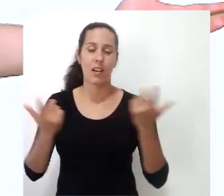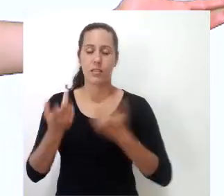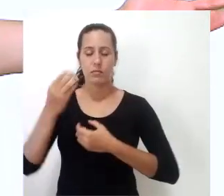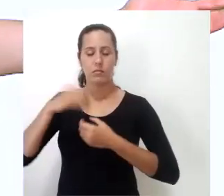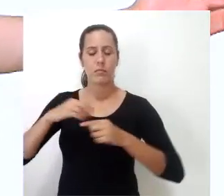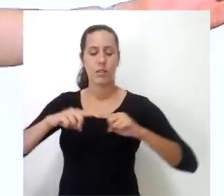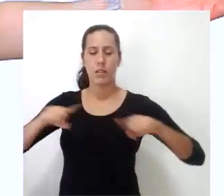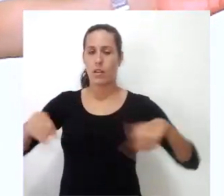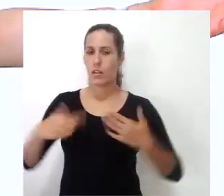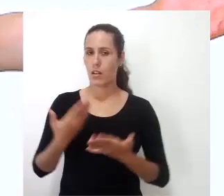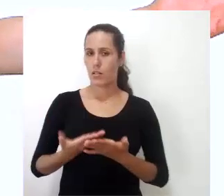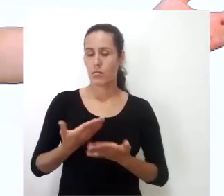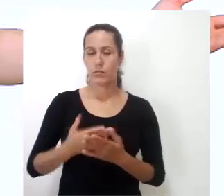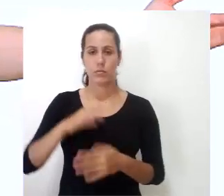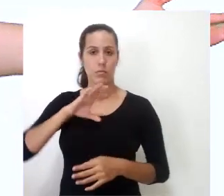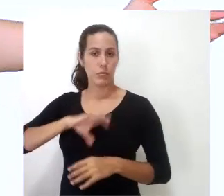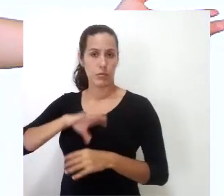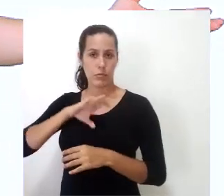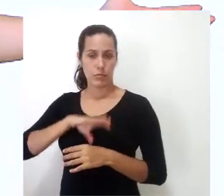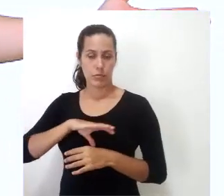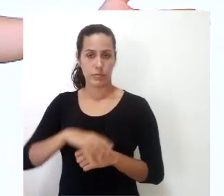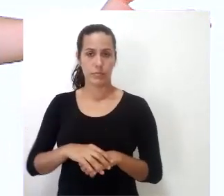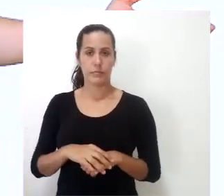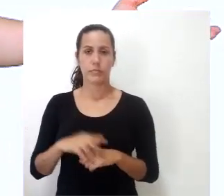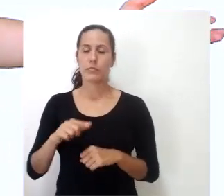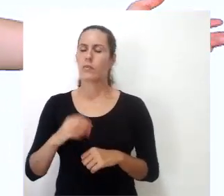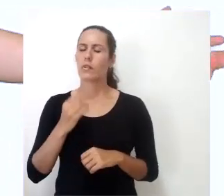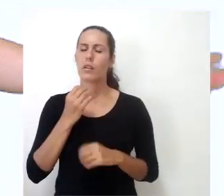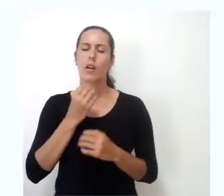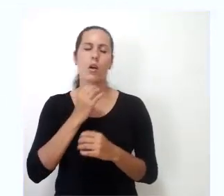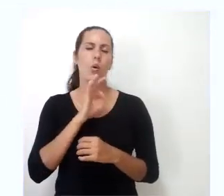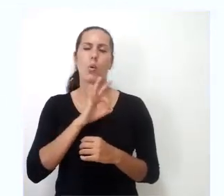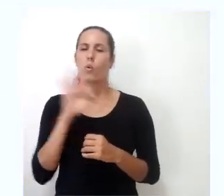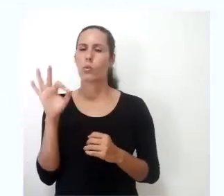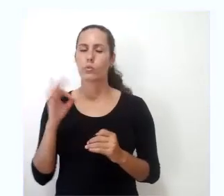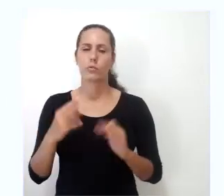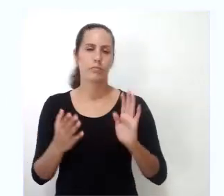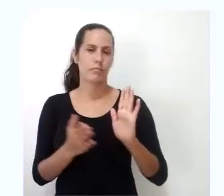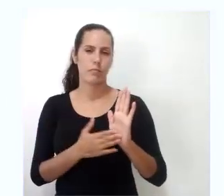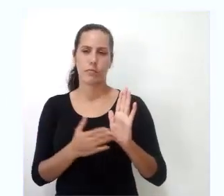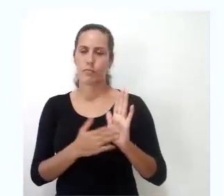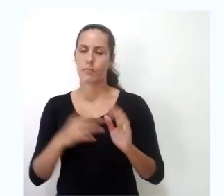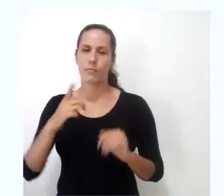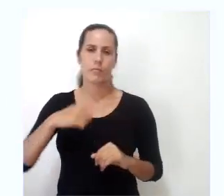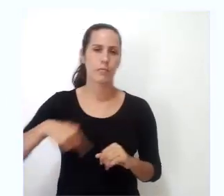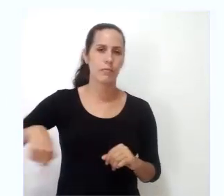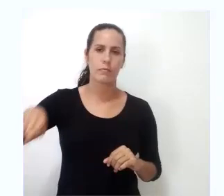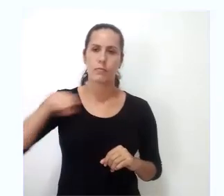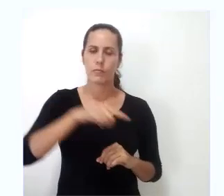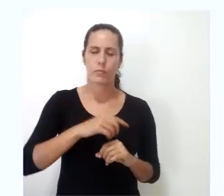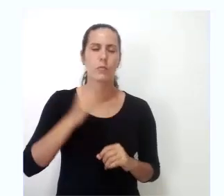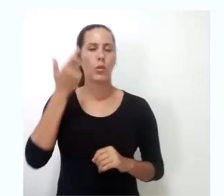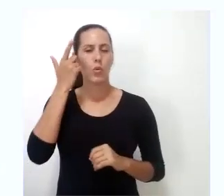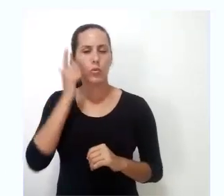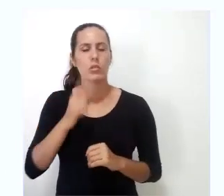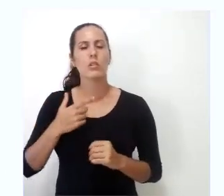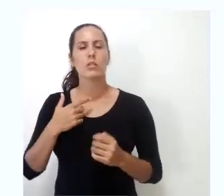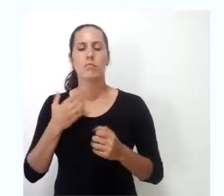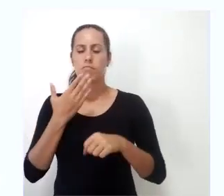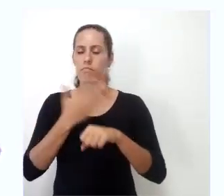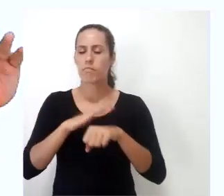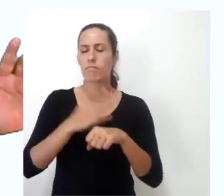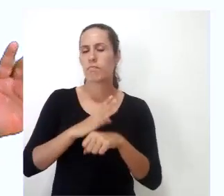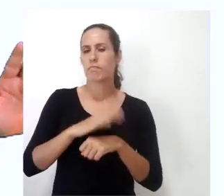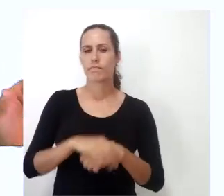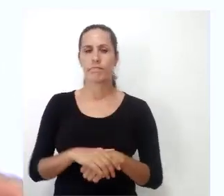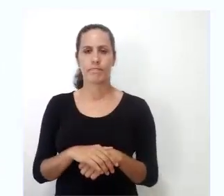aula de língua portuguesa, nesta aula de língua portuguesa, é uma aula propícia para essa defesa de ideia.